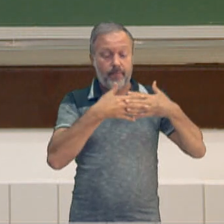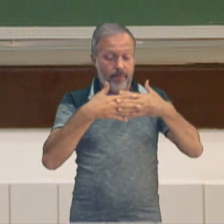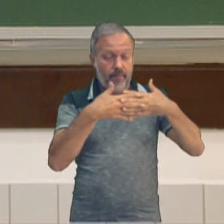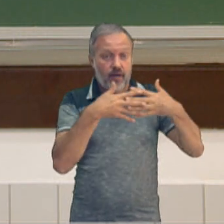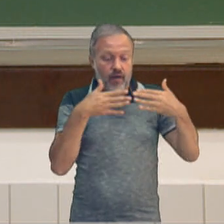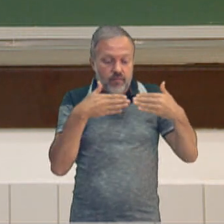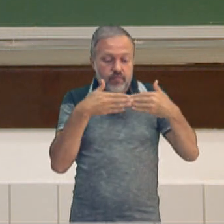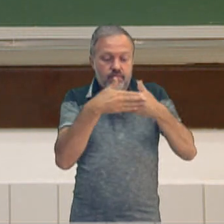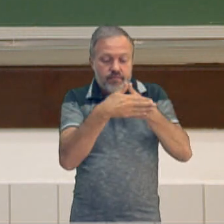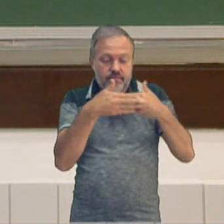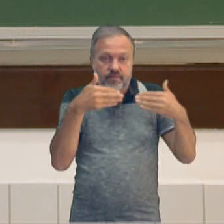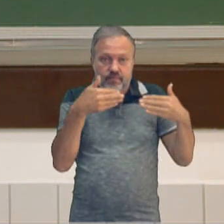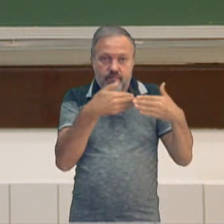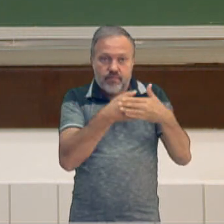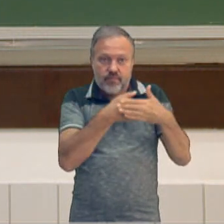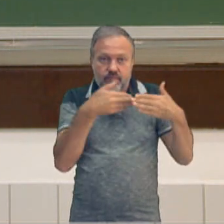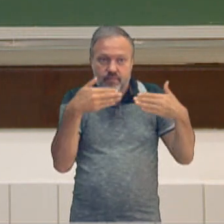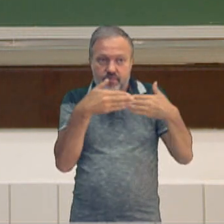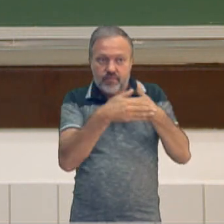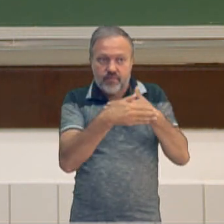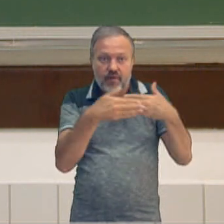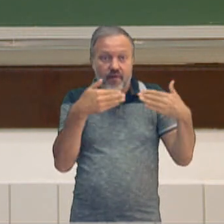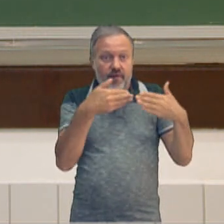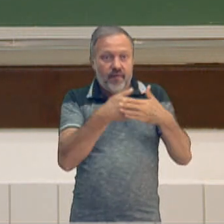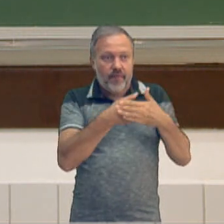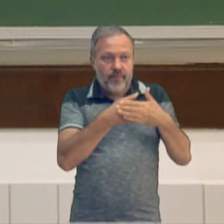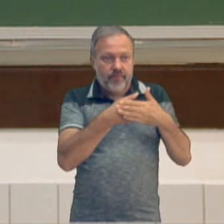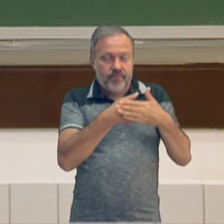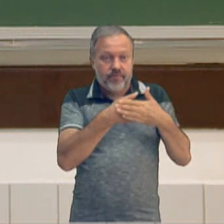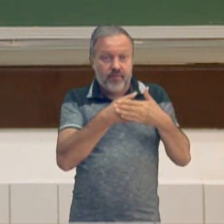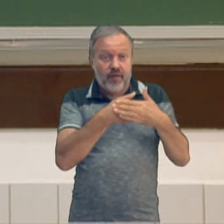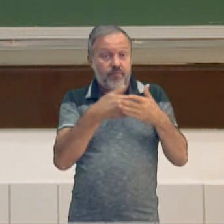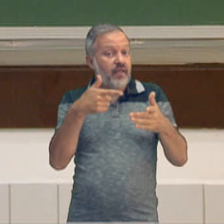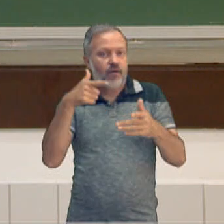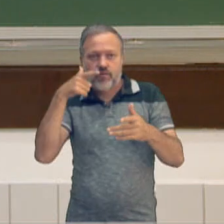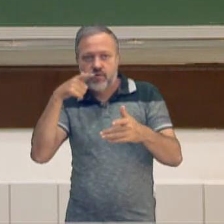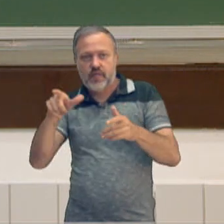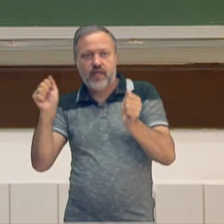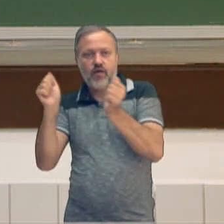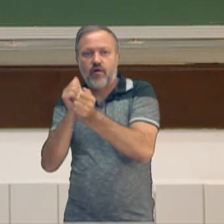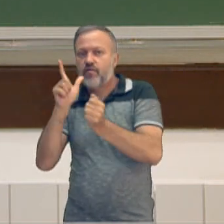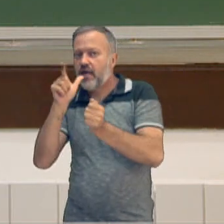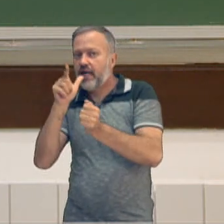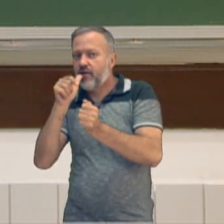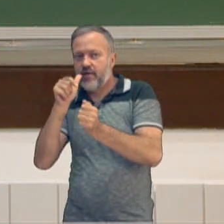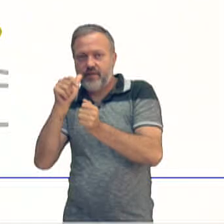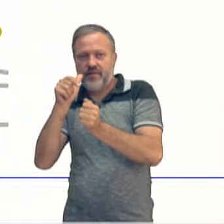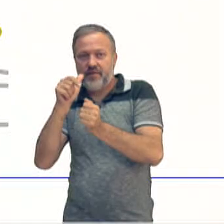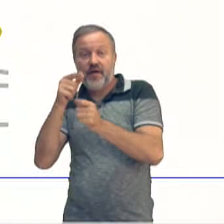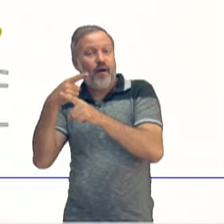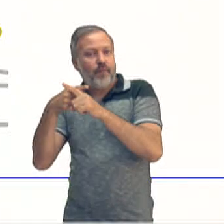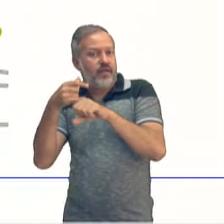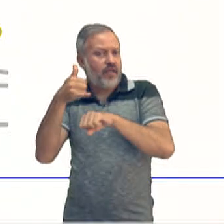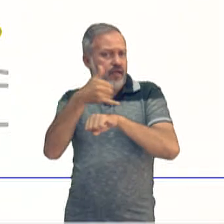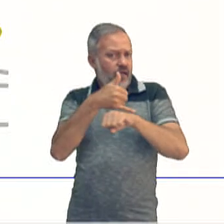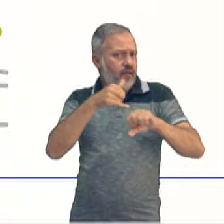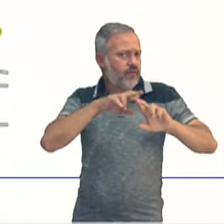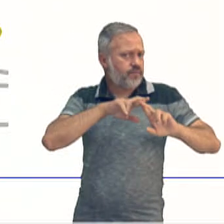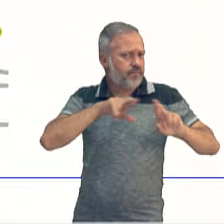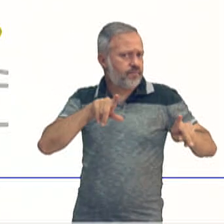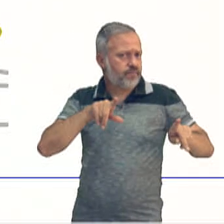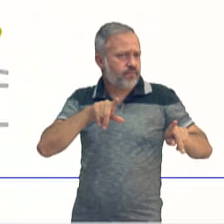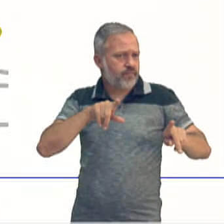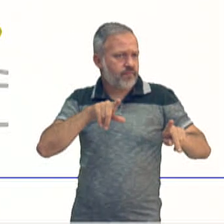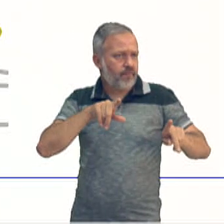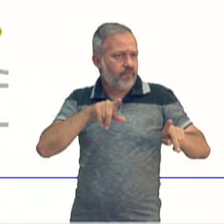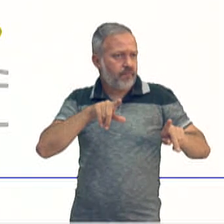compostos, que são polares também. Aqui, por ser apolar, ela não consegue, ok? Principal, então, característica dos lipídios